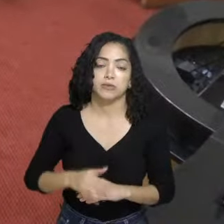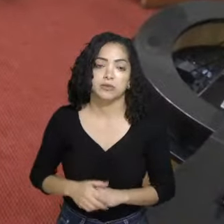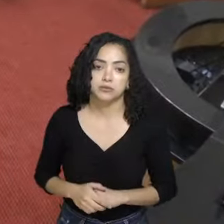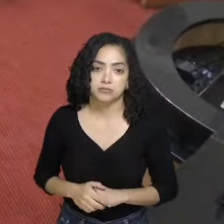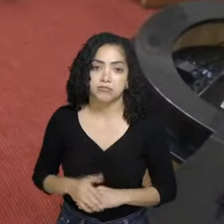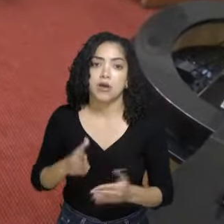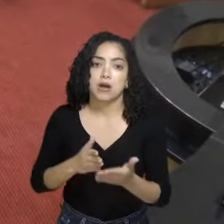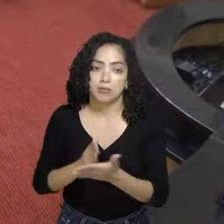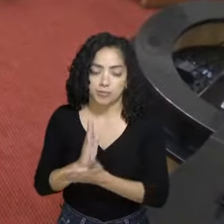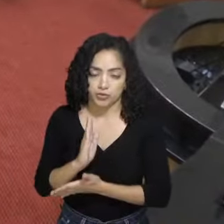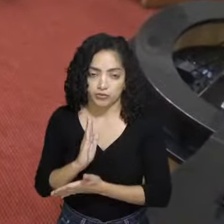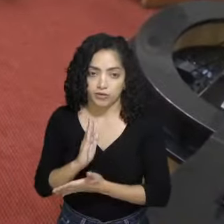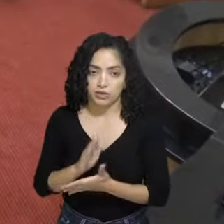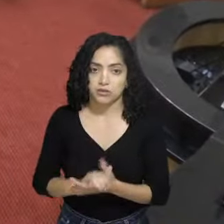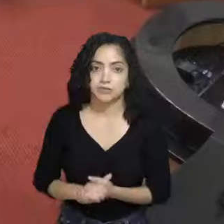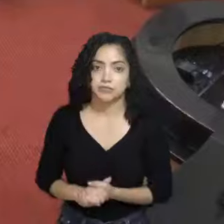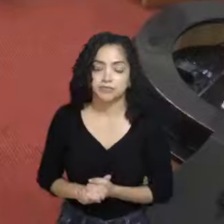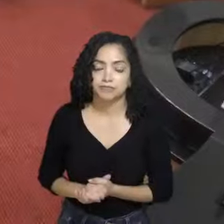Aprovadas as matérias